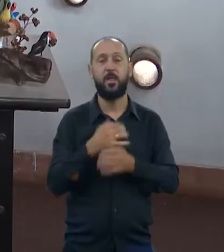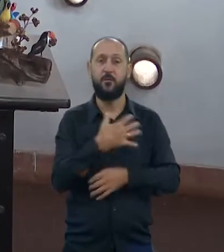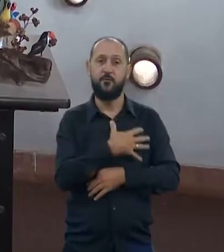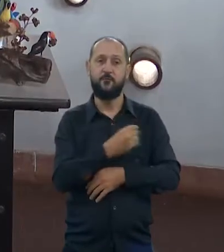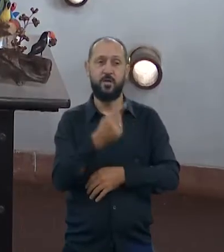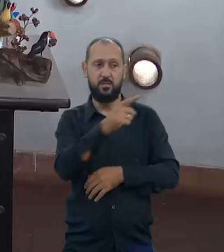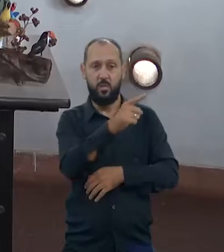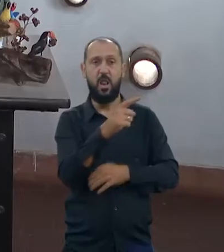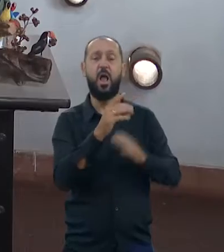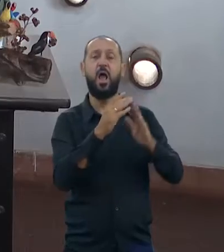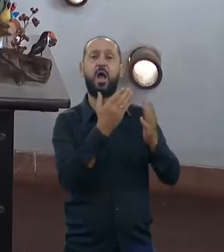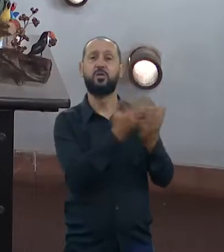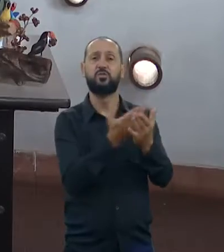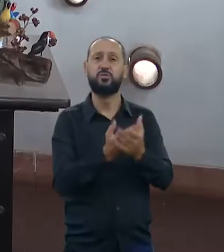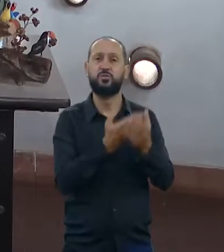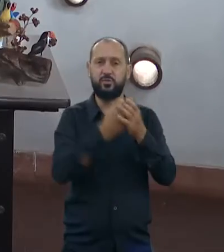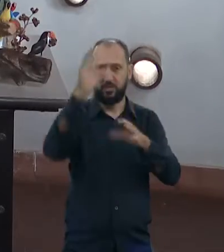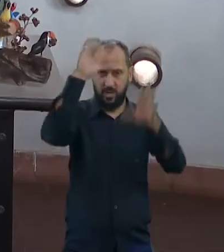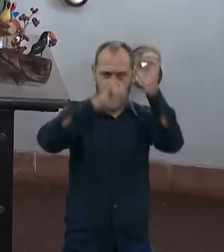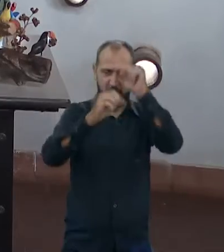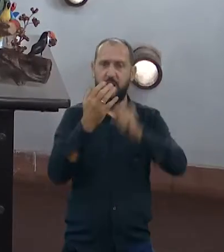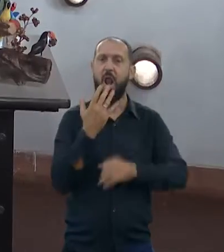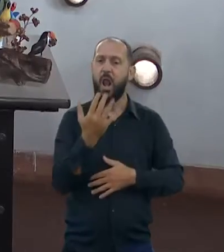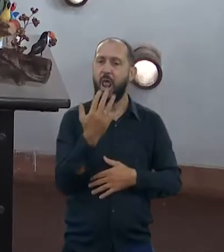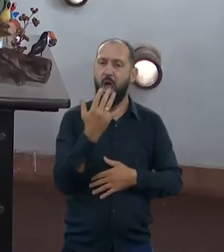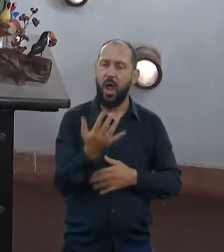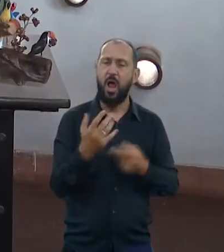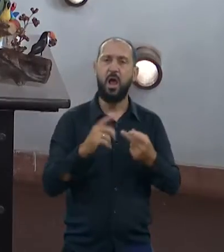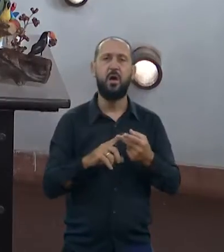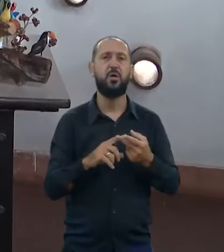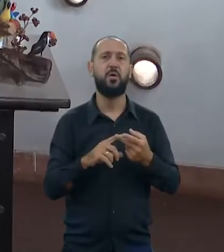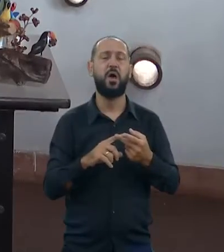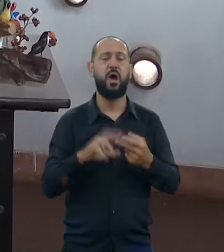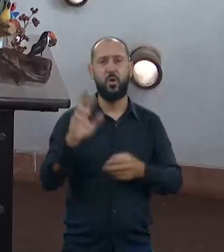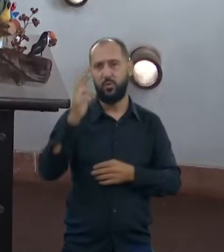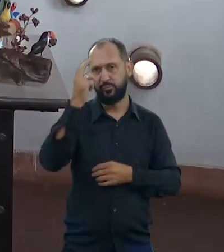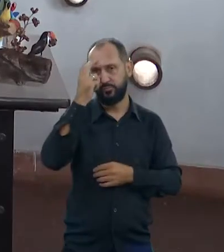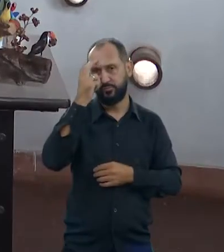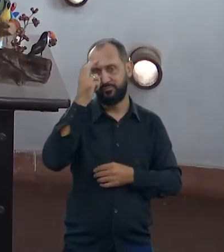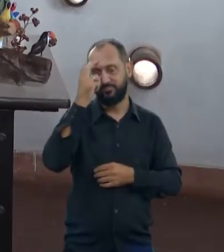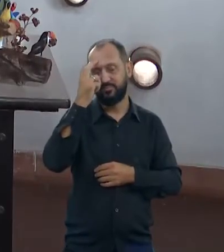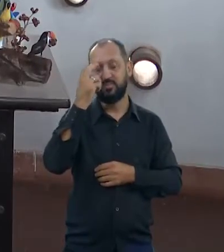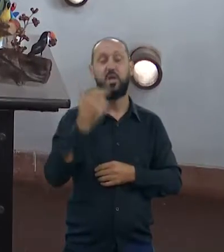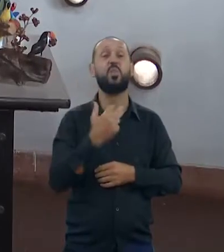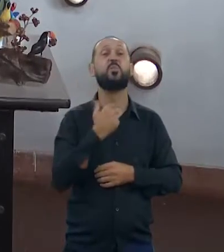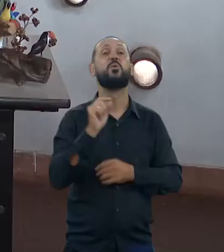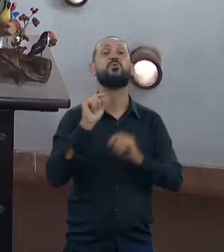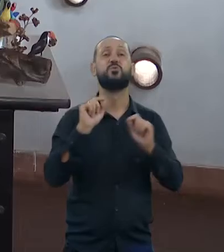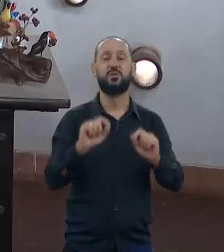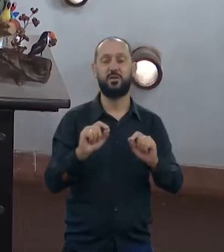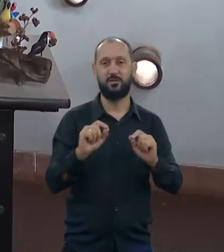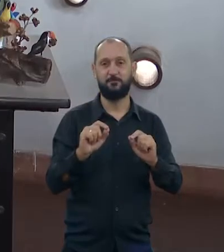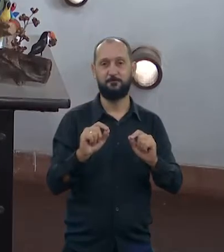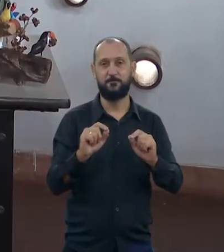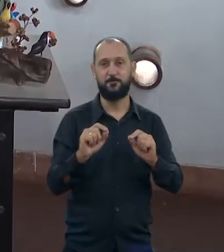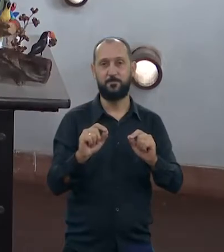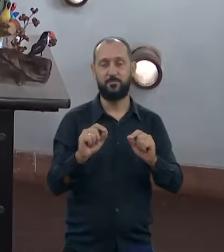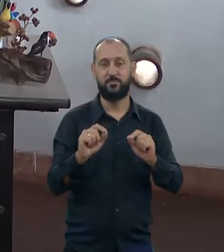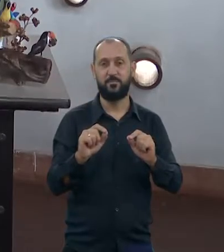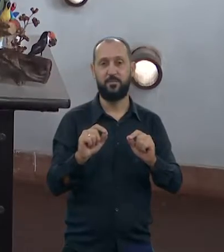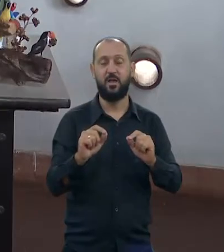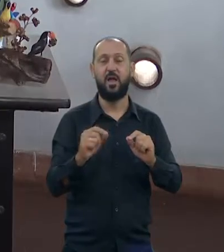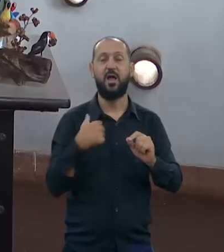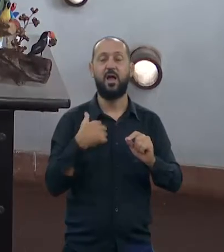nossos filhos estão lá estudando, né, estão aprendendo da nossa língua, estão aprendendo da nossa cultura, que a gente não pode deixar